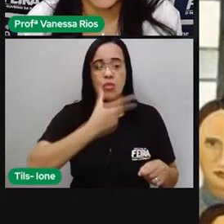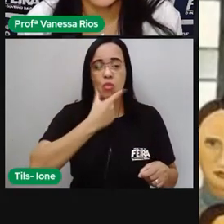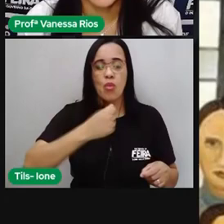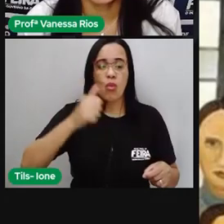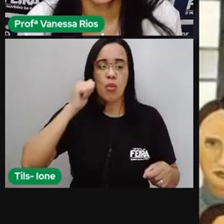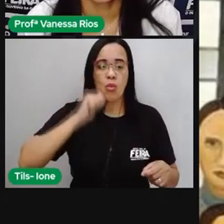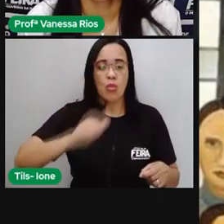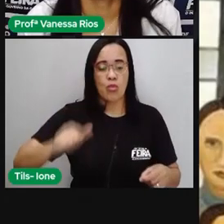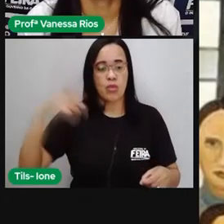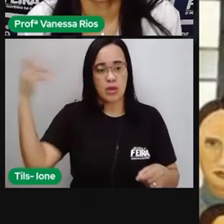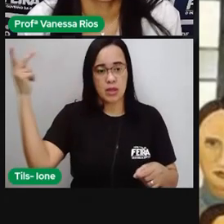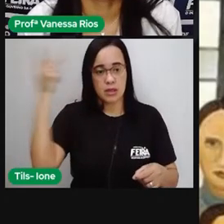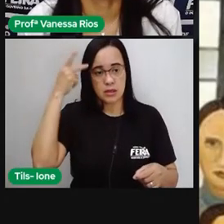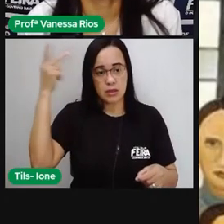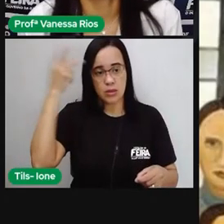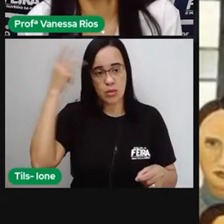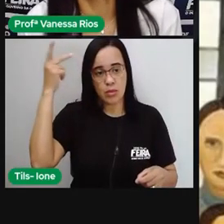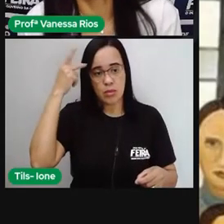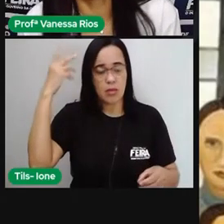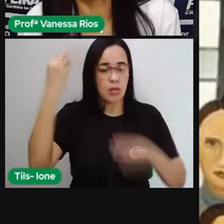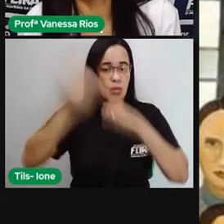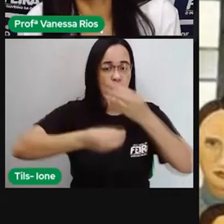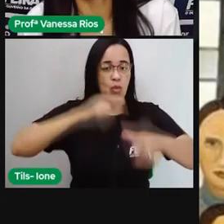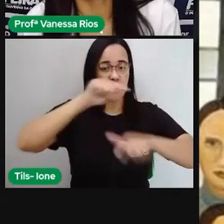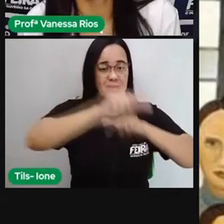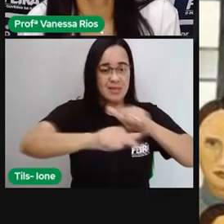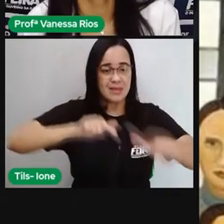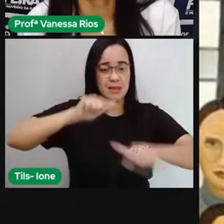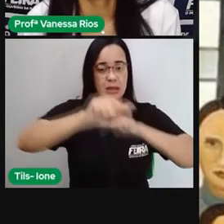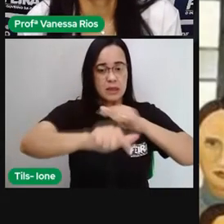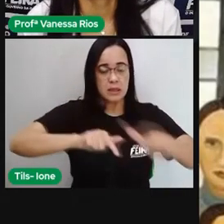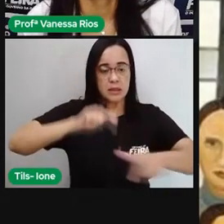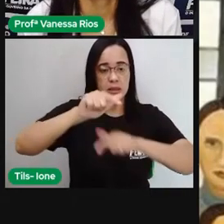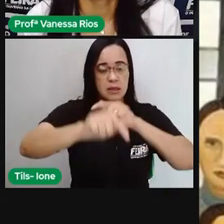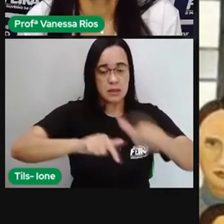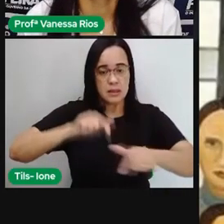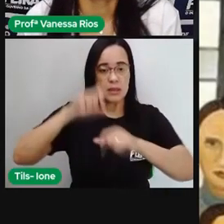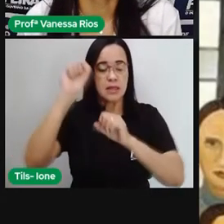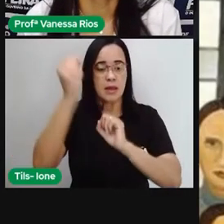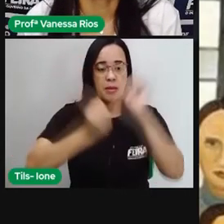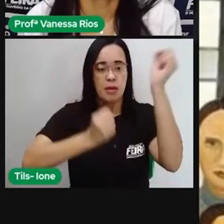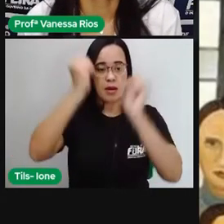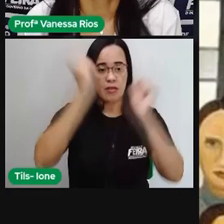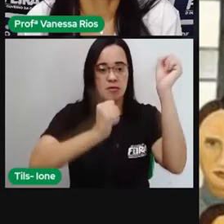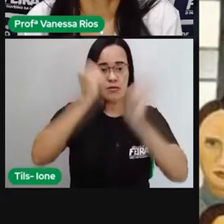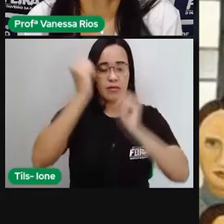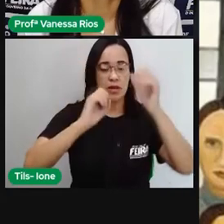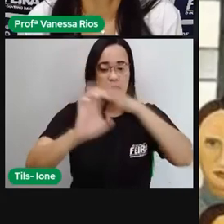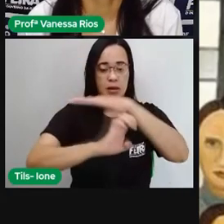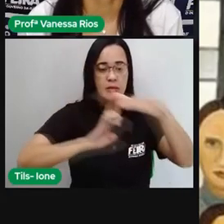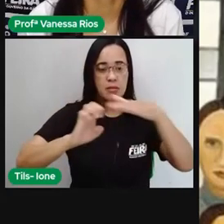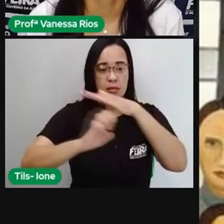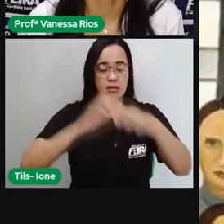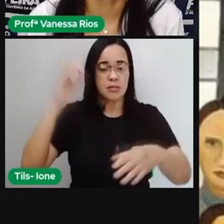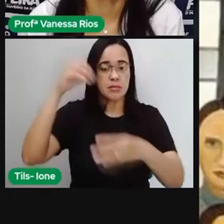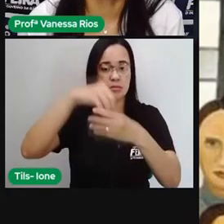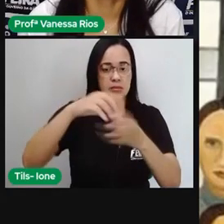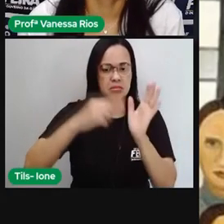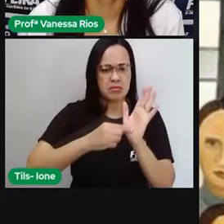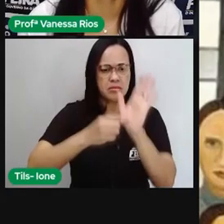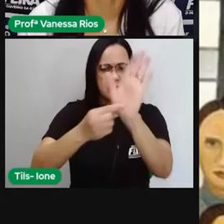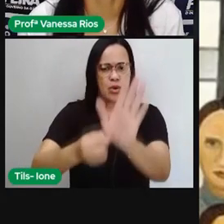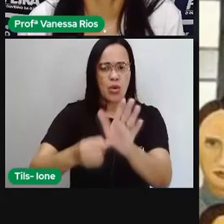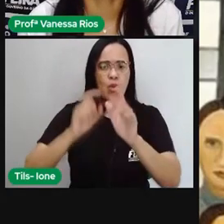São Paulo, né? Dos trabalhadores da indústria de São Paulo. E tenta mostrar aí em relação à exposição,